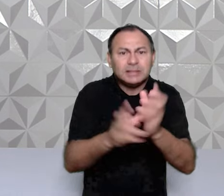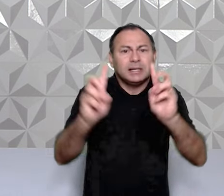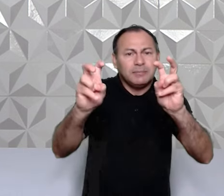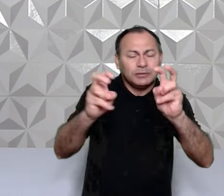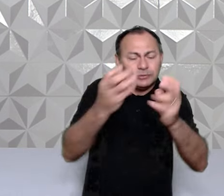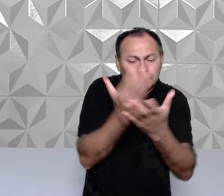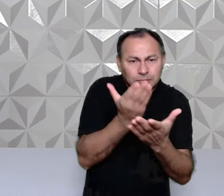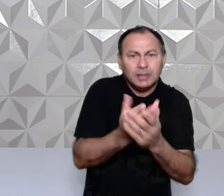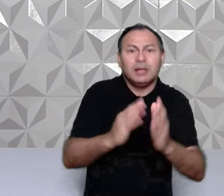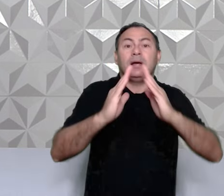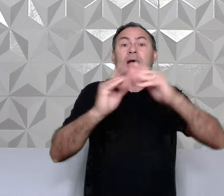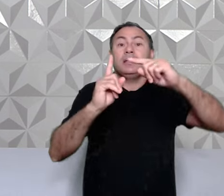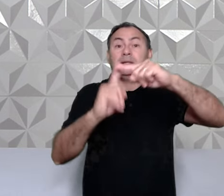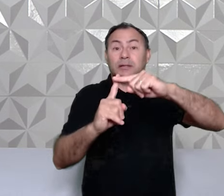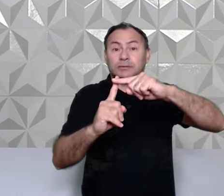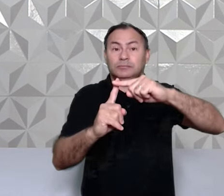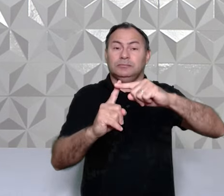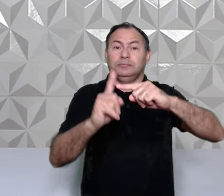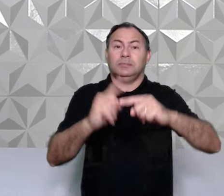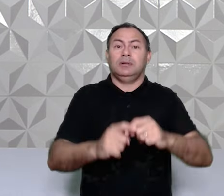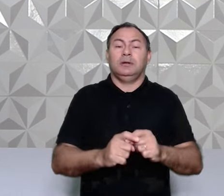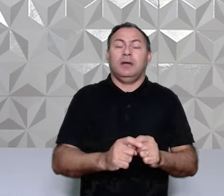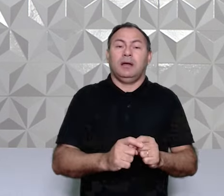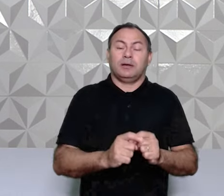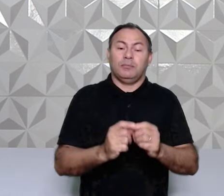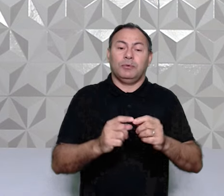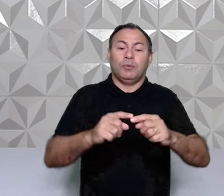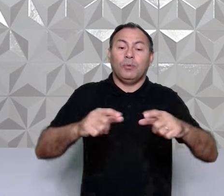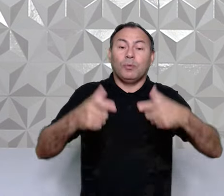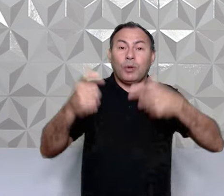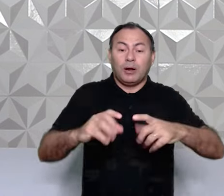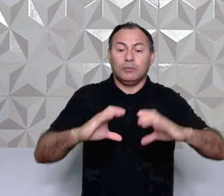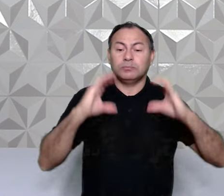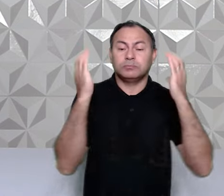aprofundem essa temática, a igreja como